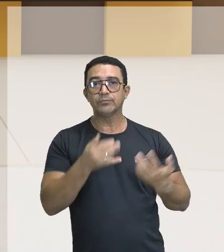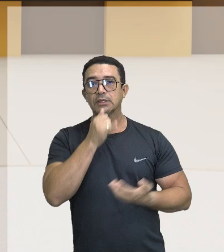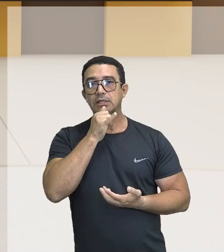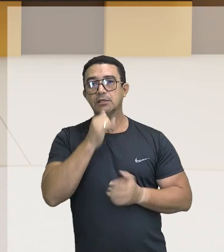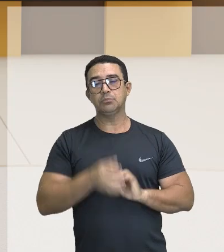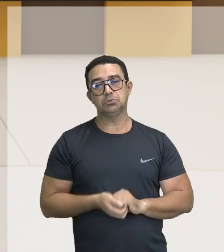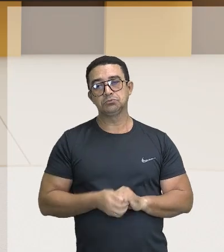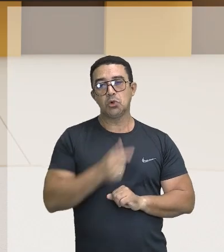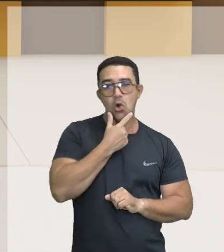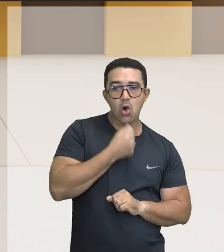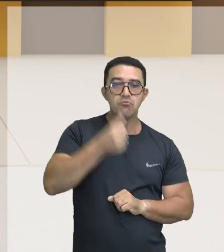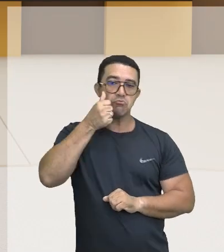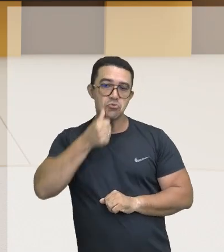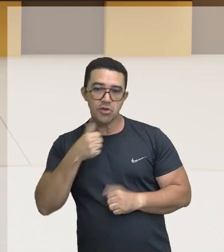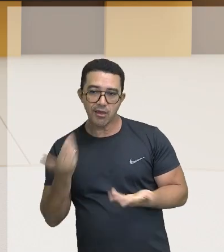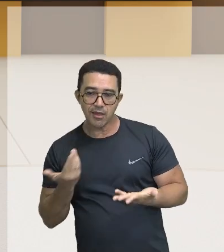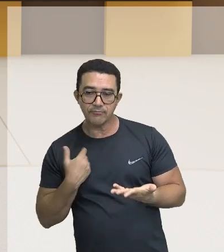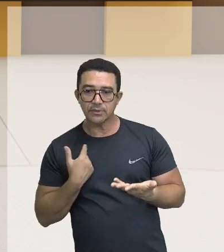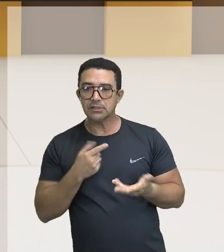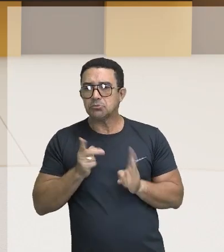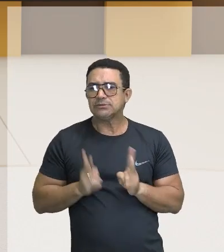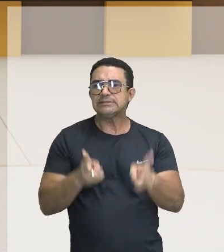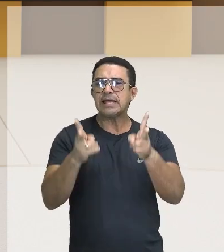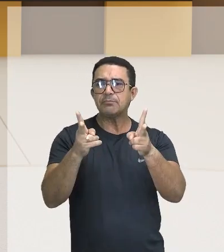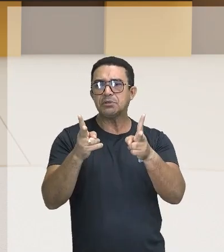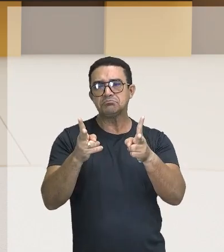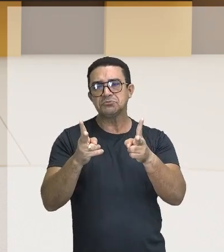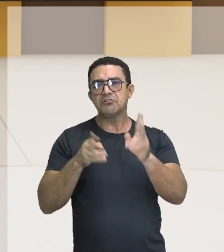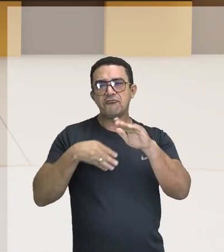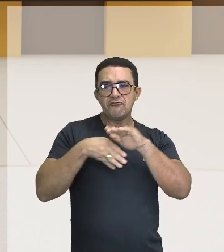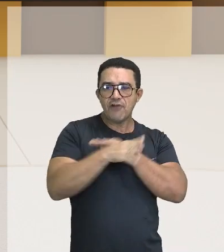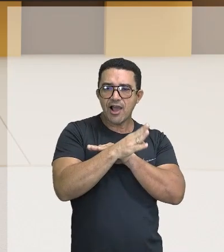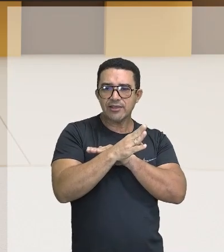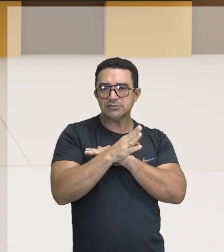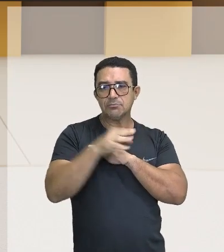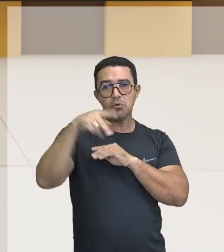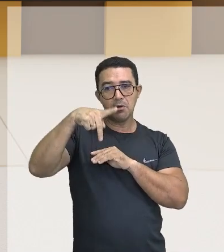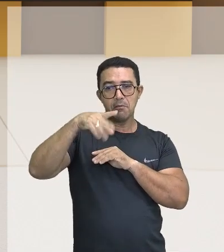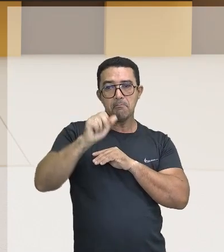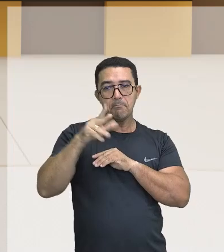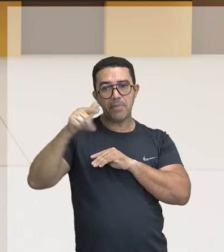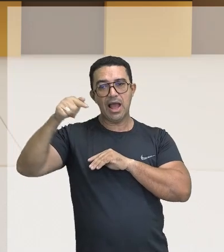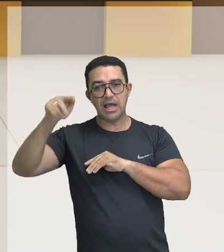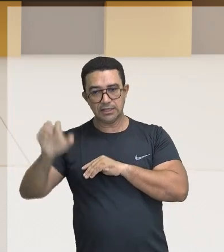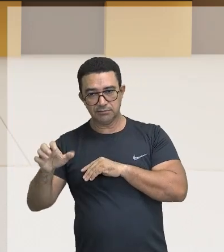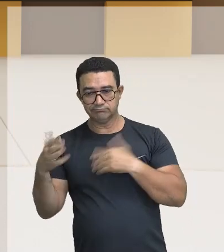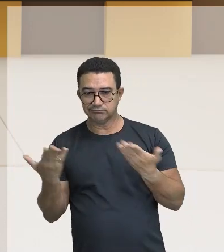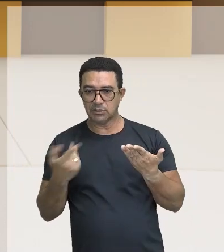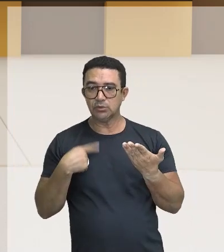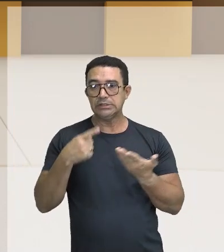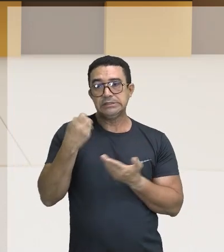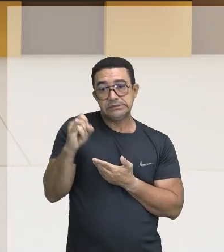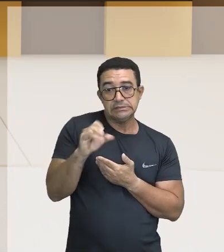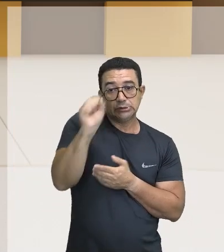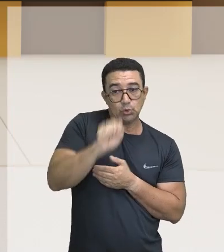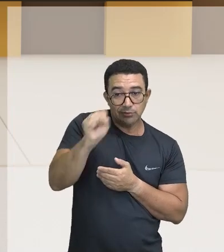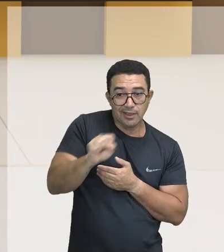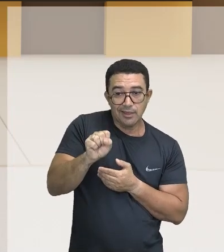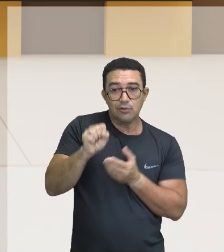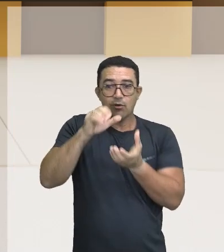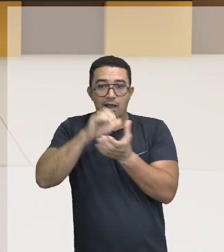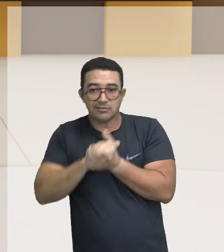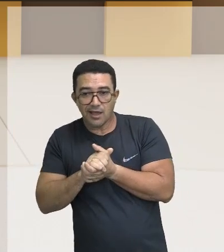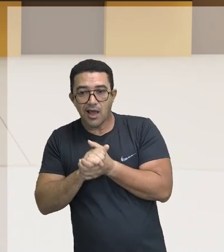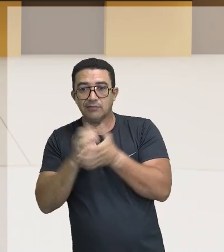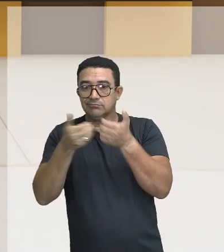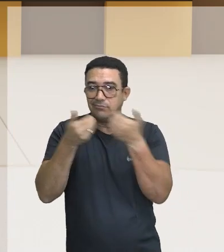eles fazem a visitação a esse parque. Continuando, nós temos aqui o estado civil, depois